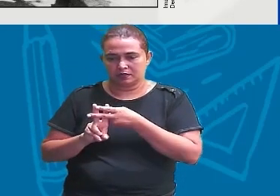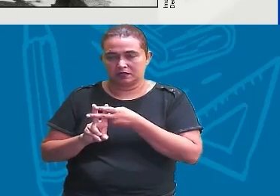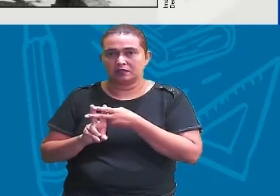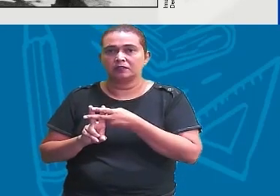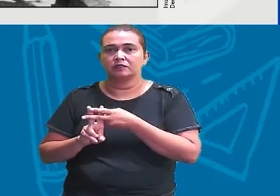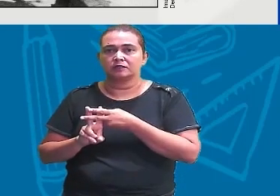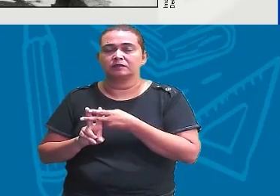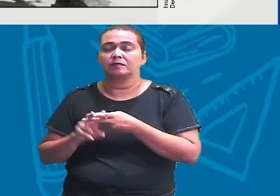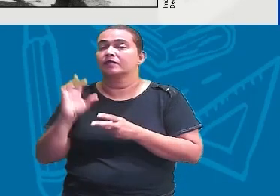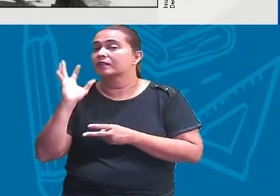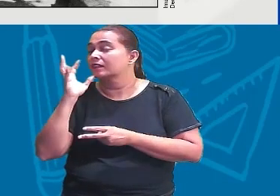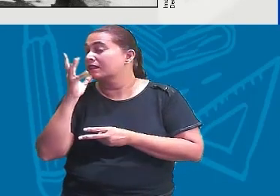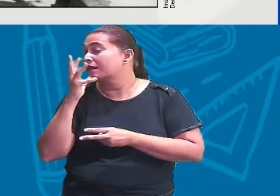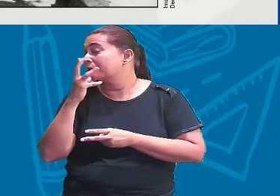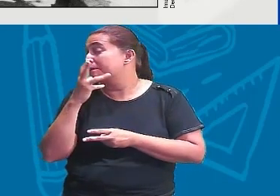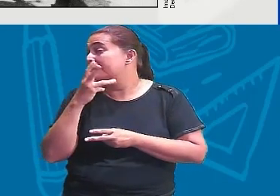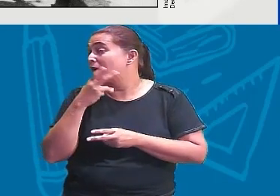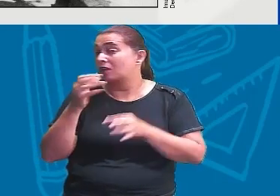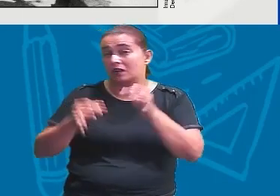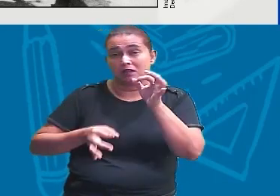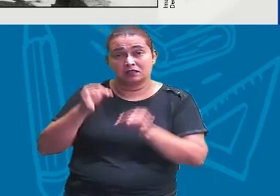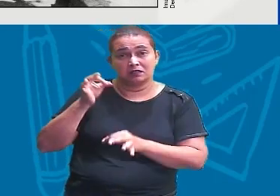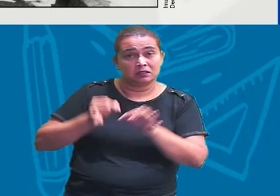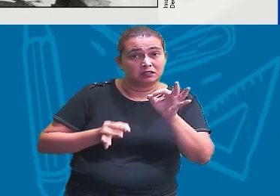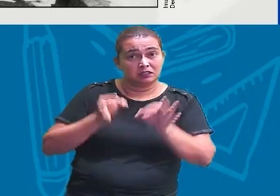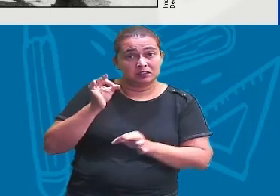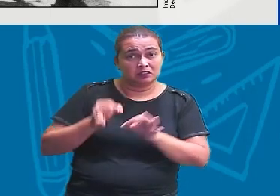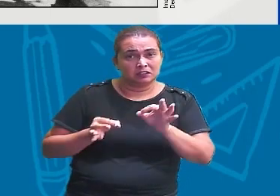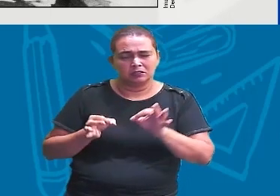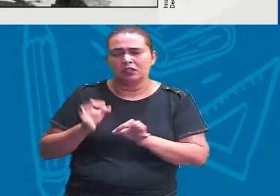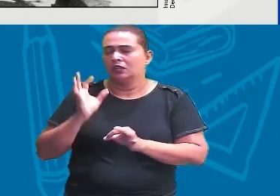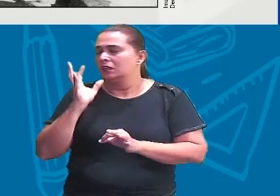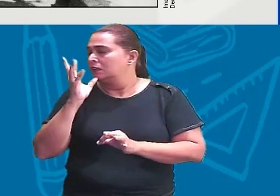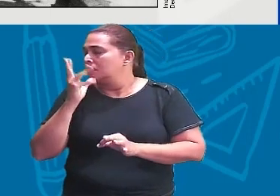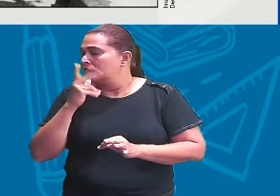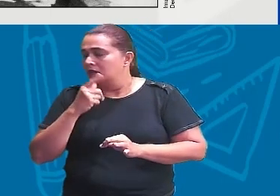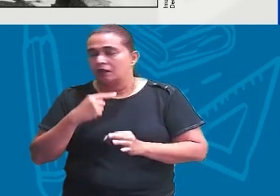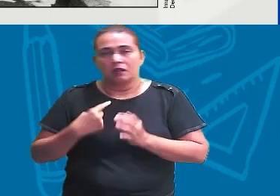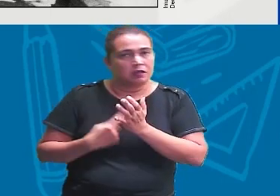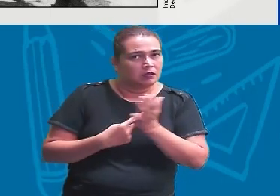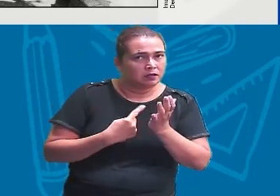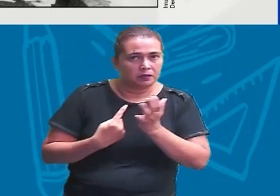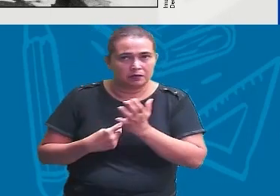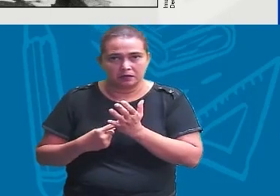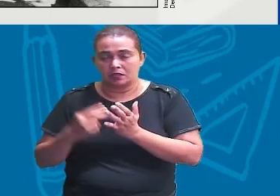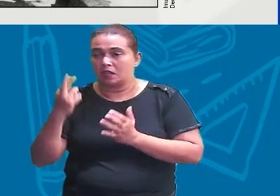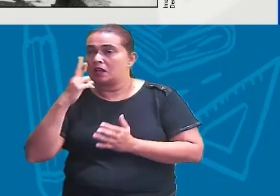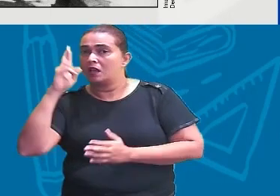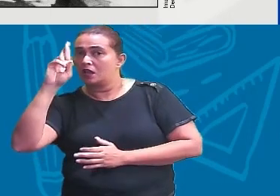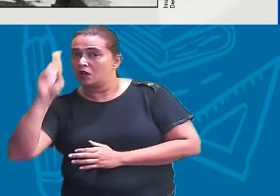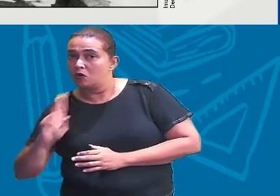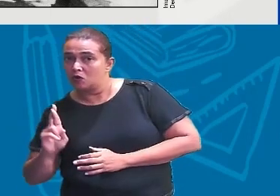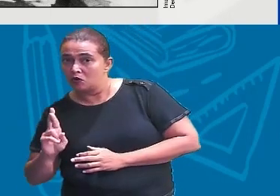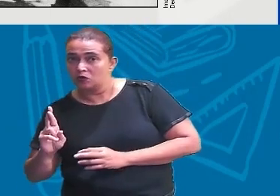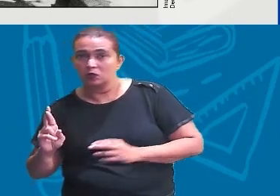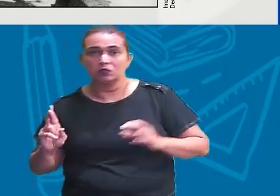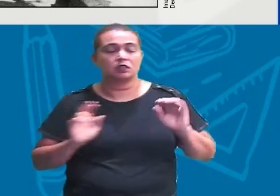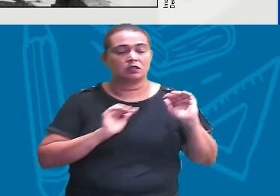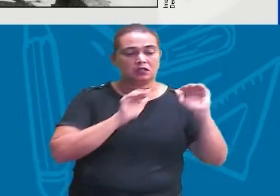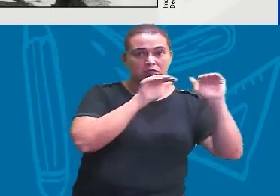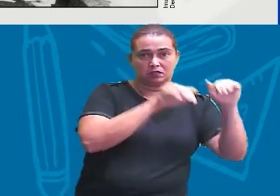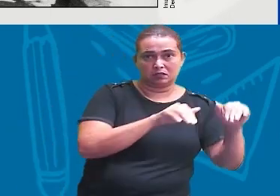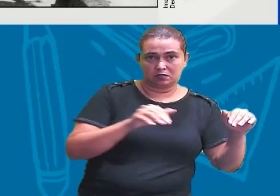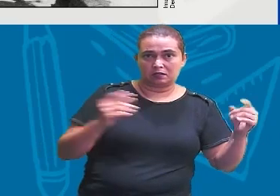forças militares já começam a se movimentar, né? E Império Austro-Húngaro e Rússia declaram guerra uma à